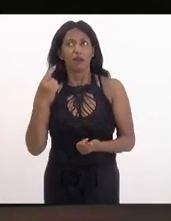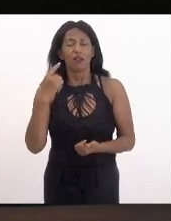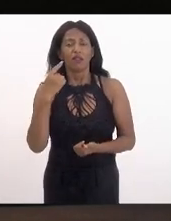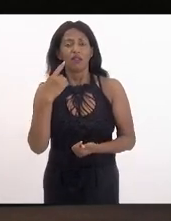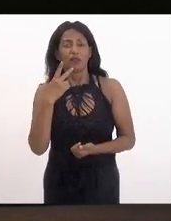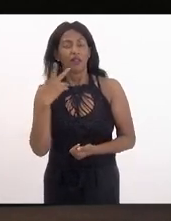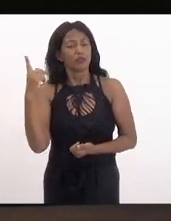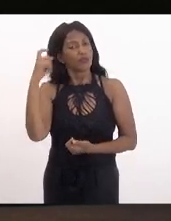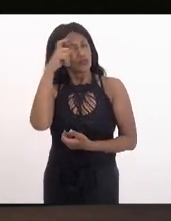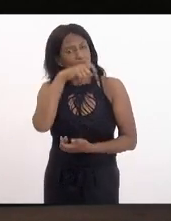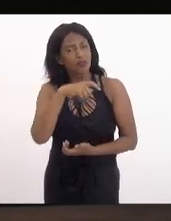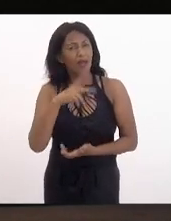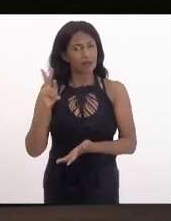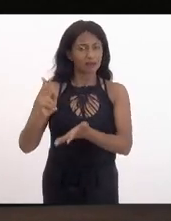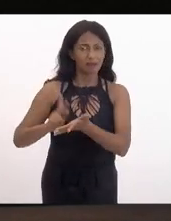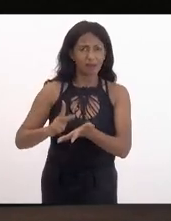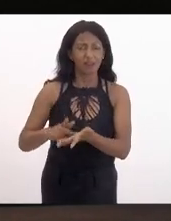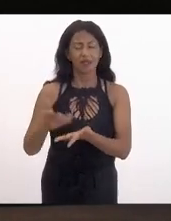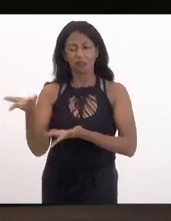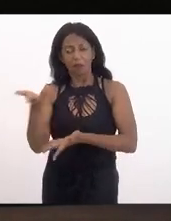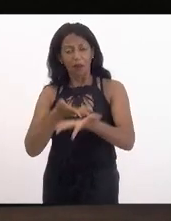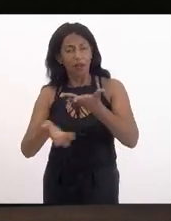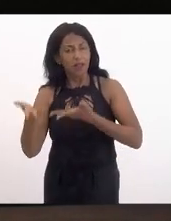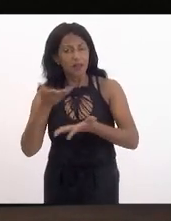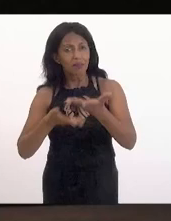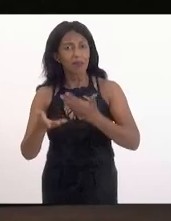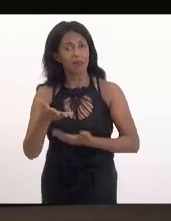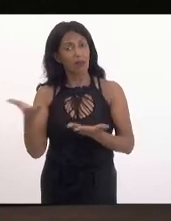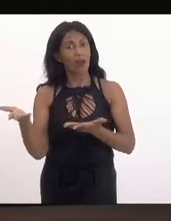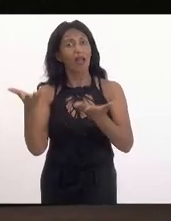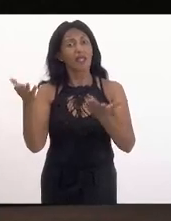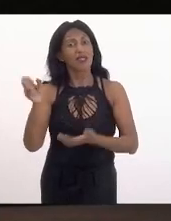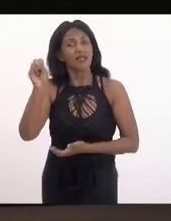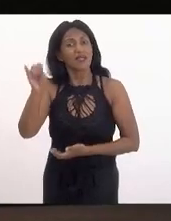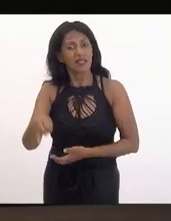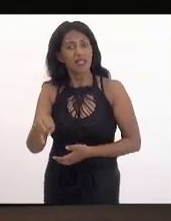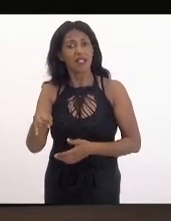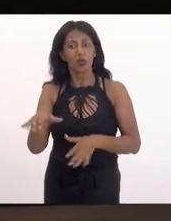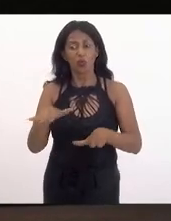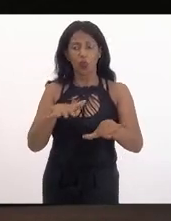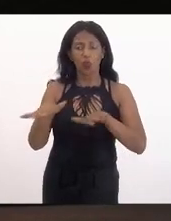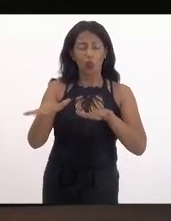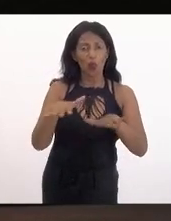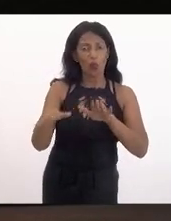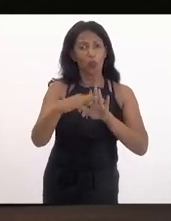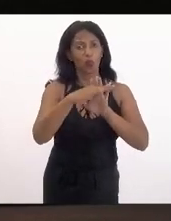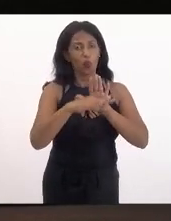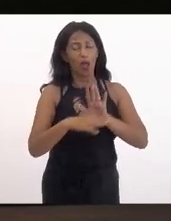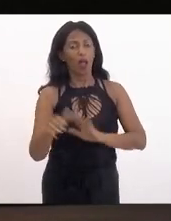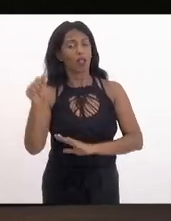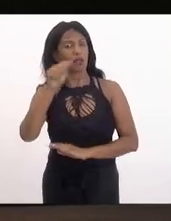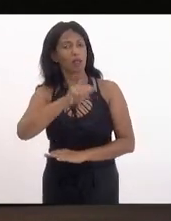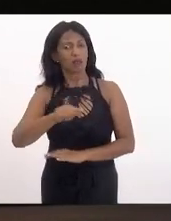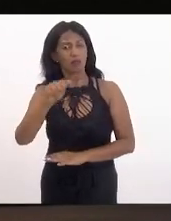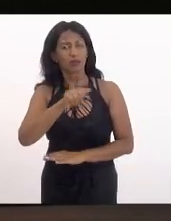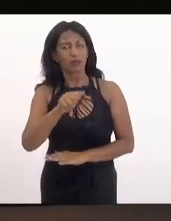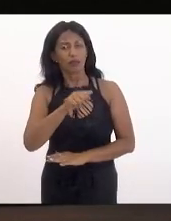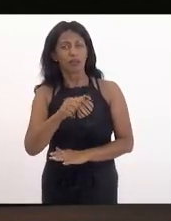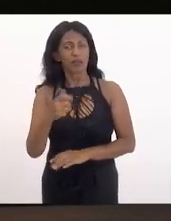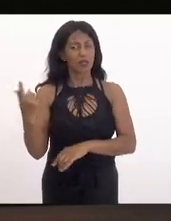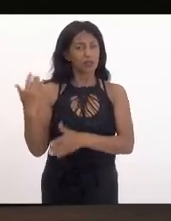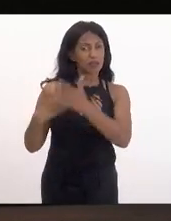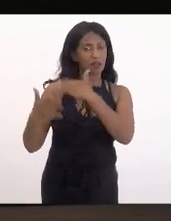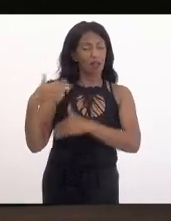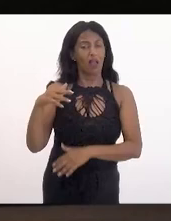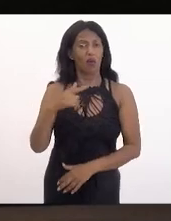muito tipo cidade mesmo tem que ter a participação Aí sim do movimento popular organizado das associações de moradores que